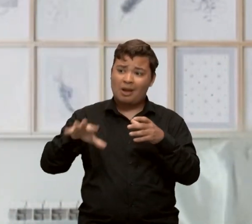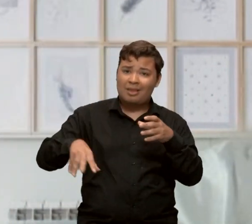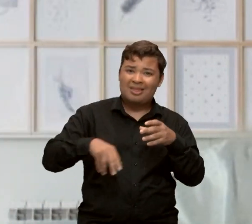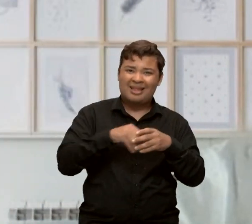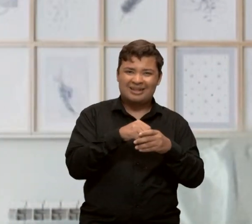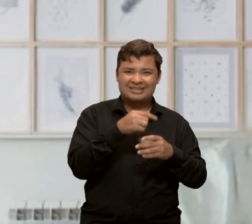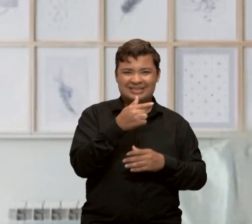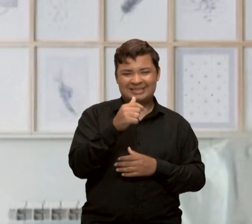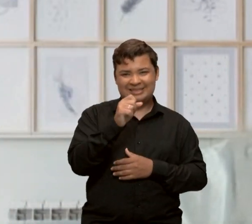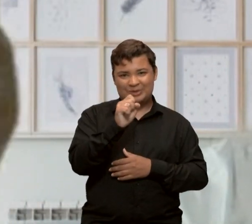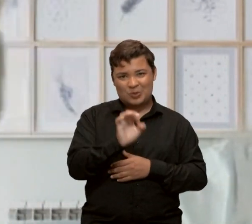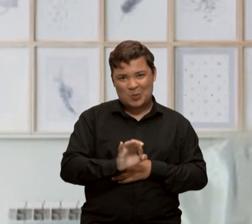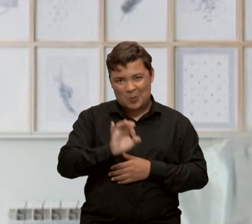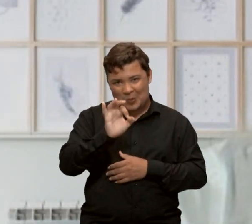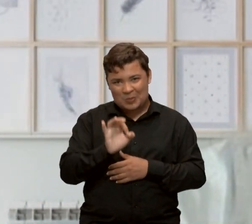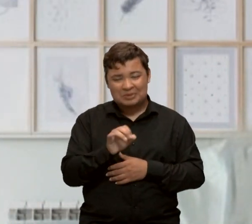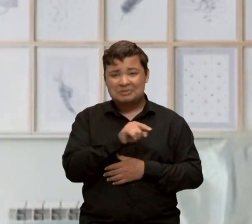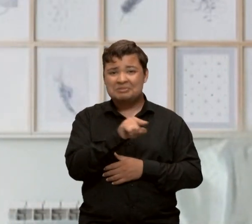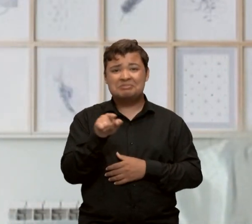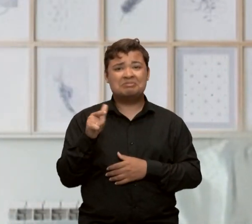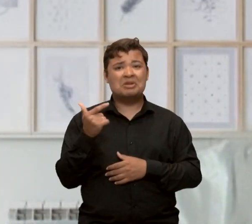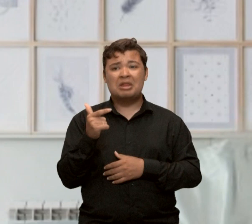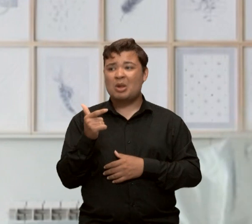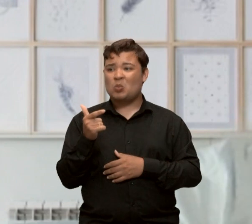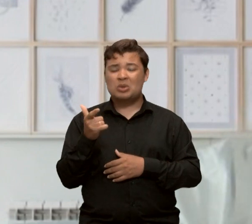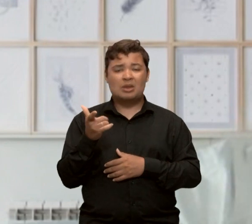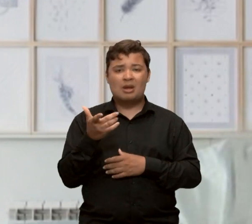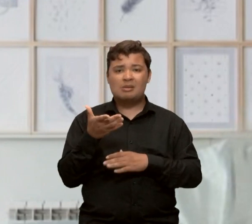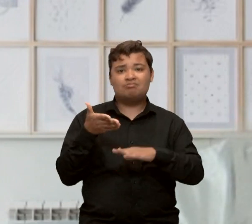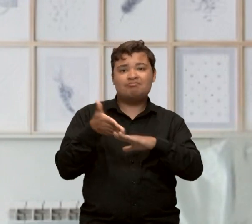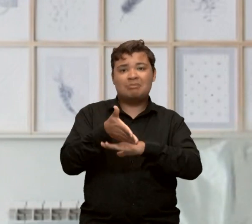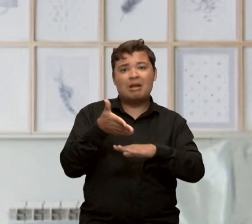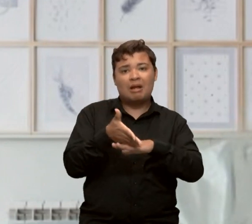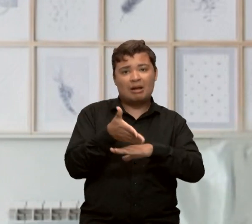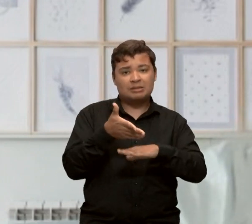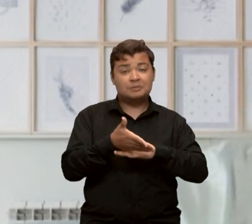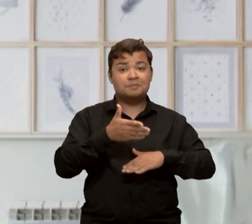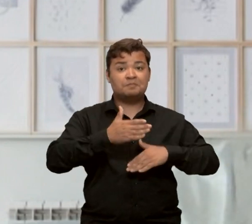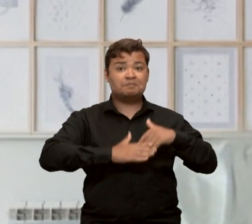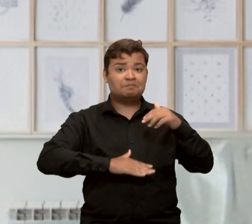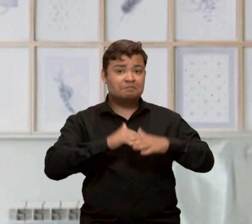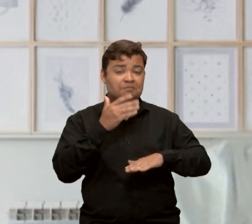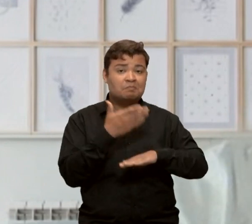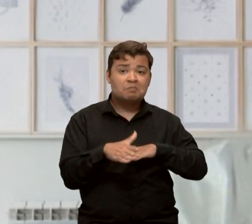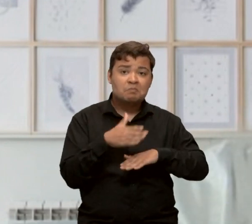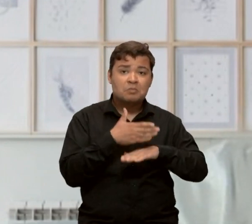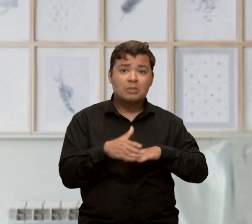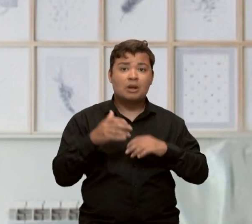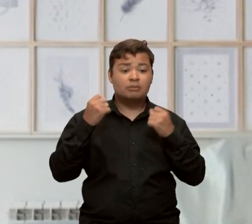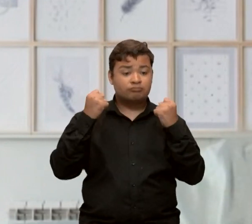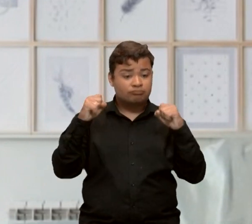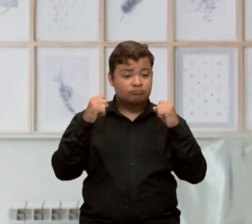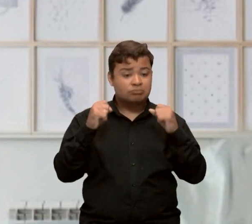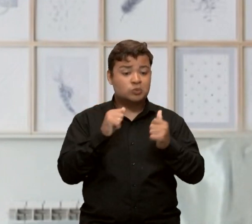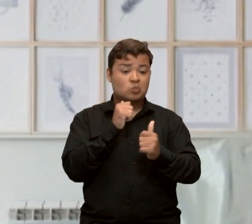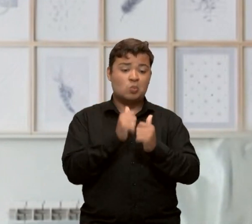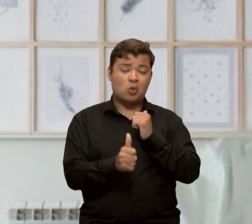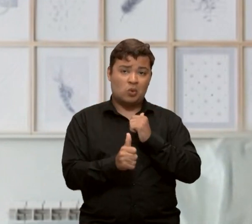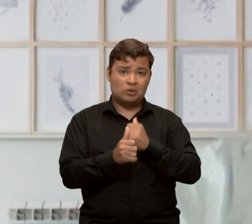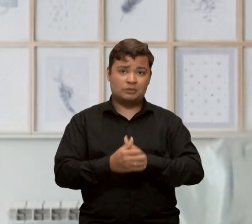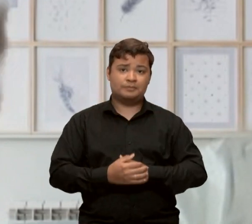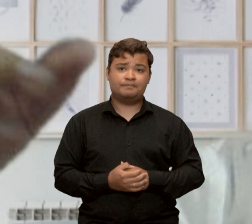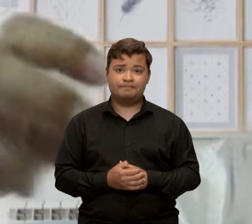que o PNUD identificou que não tiveram acesso à prática de atividades físicas e esportivas.